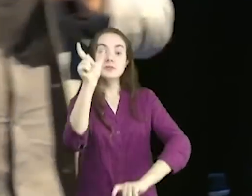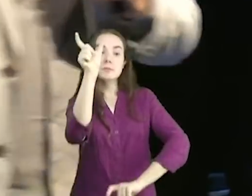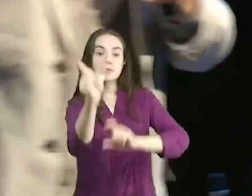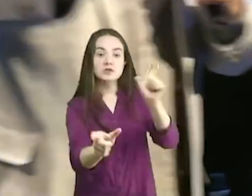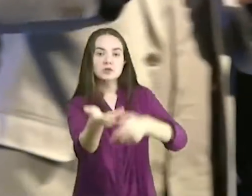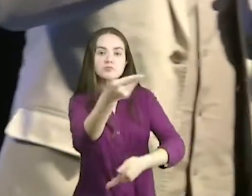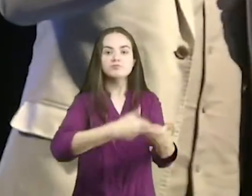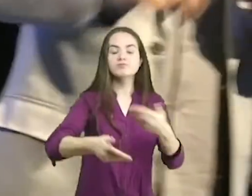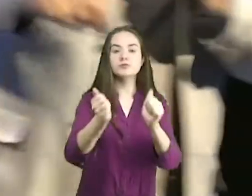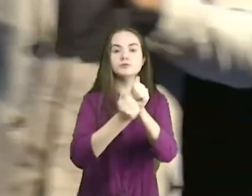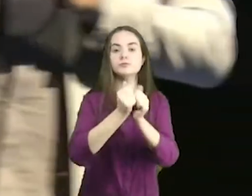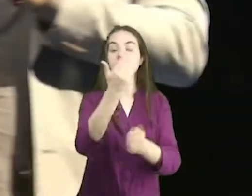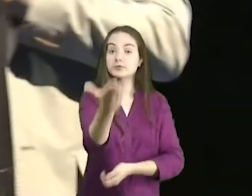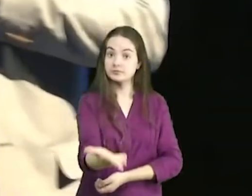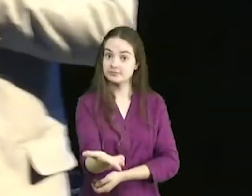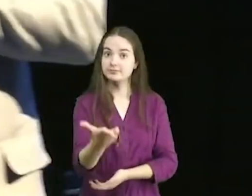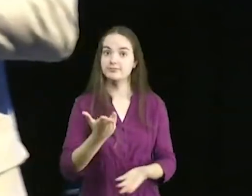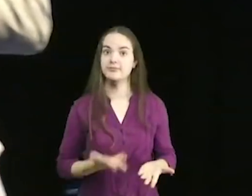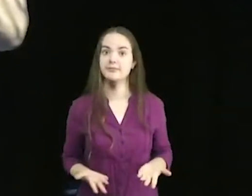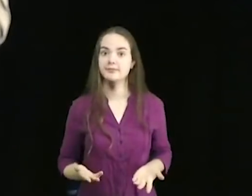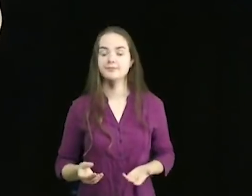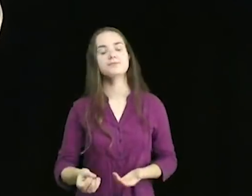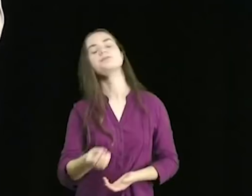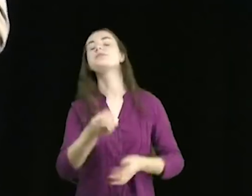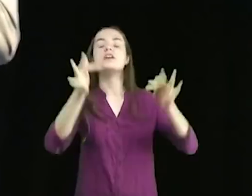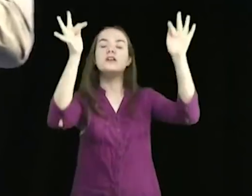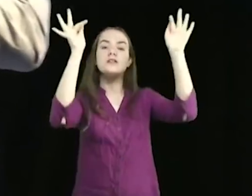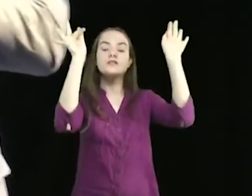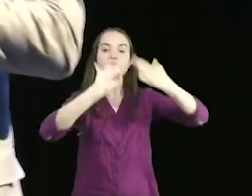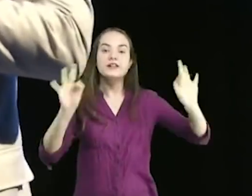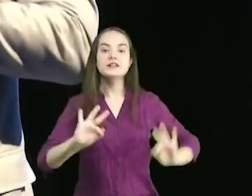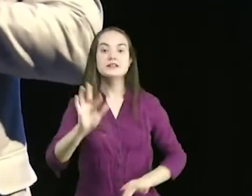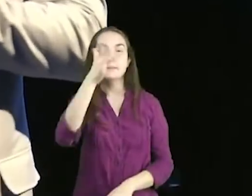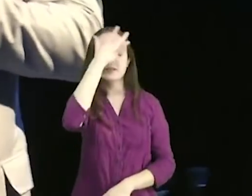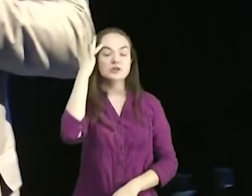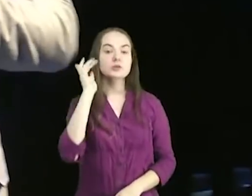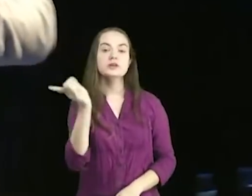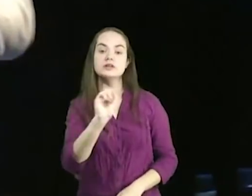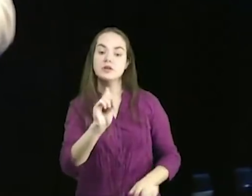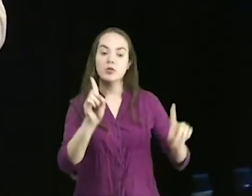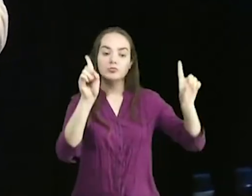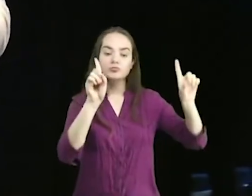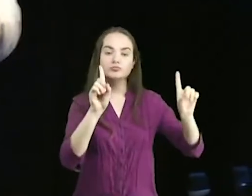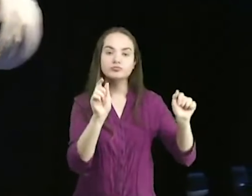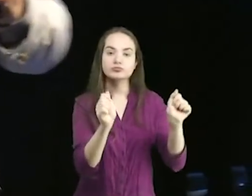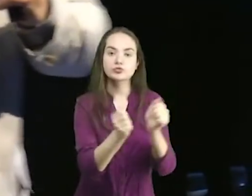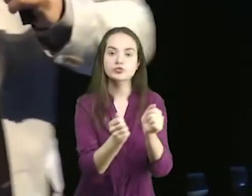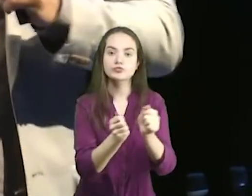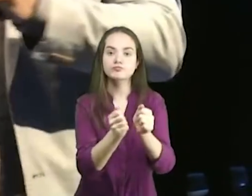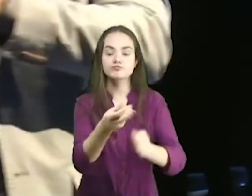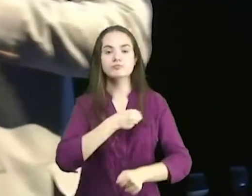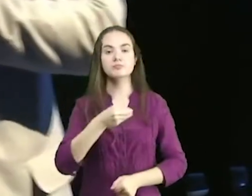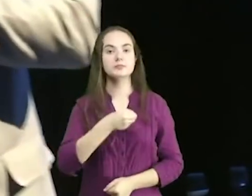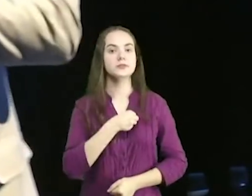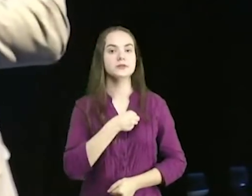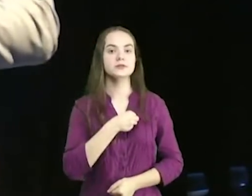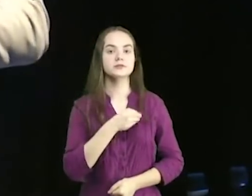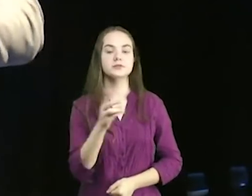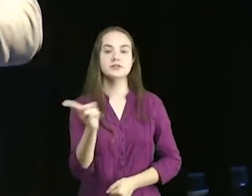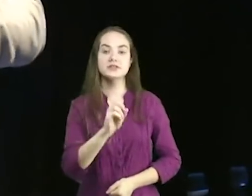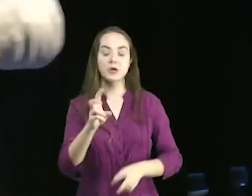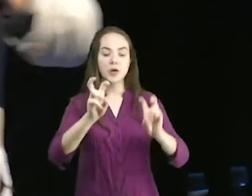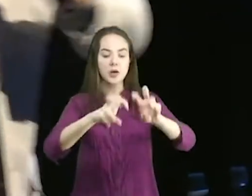você. Bem-aventurado o homem que não anda no caminho dos pecadores. Não se detém na